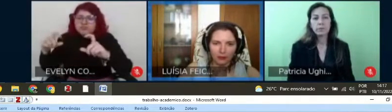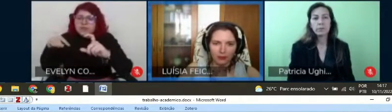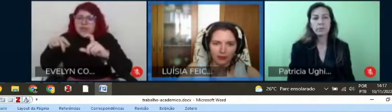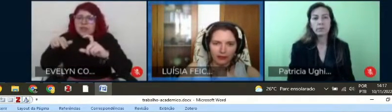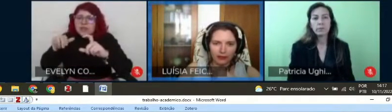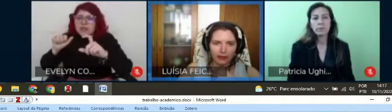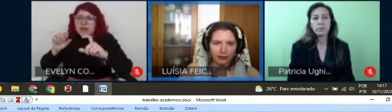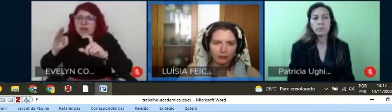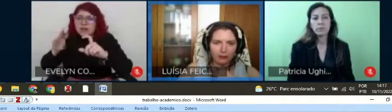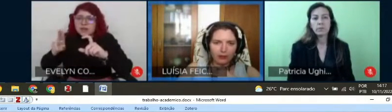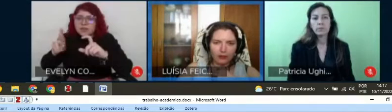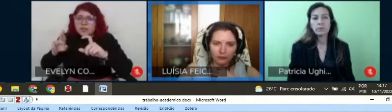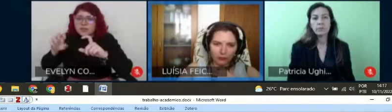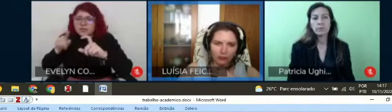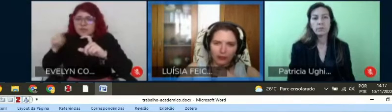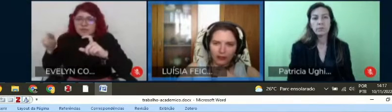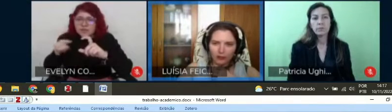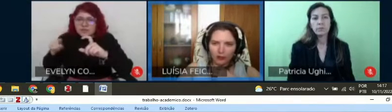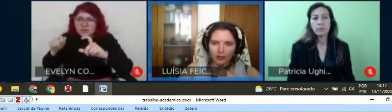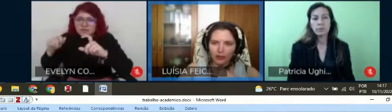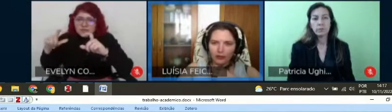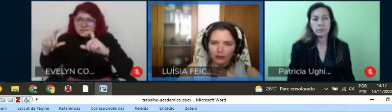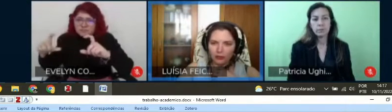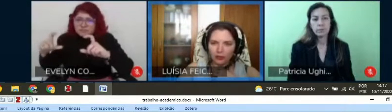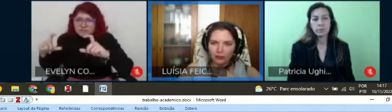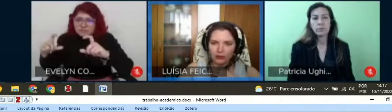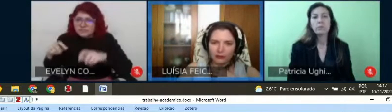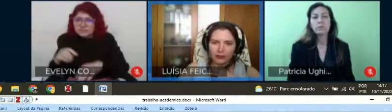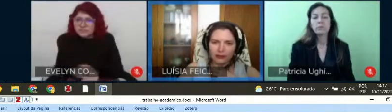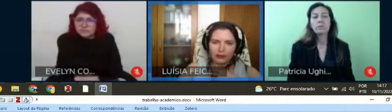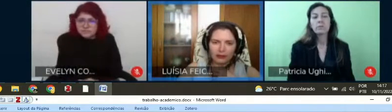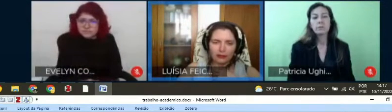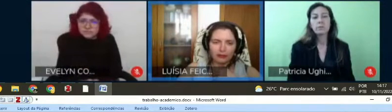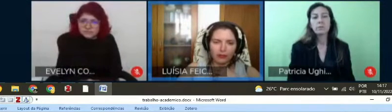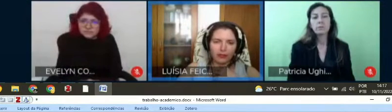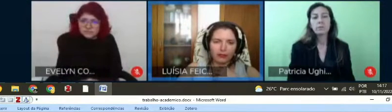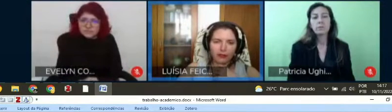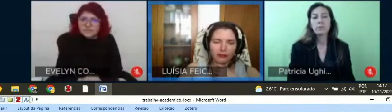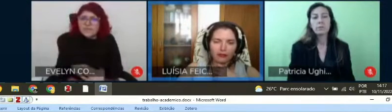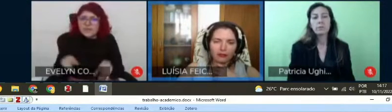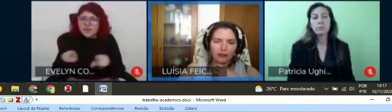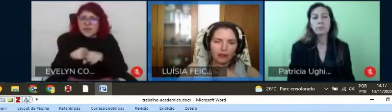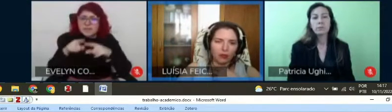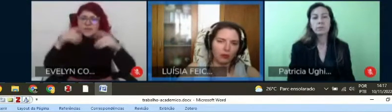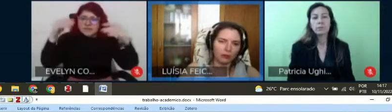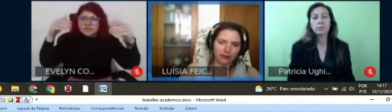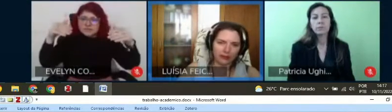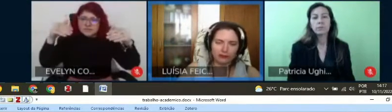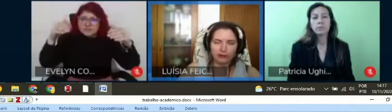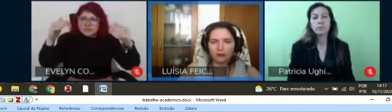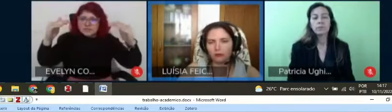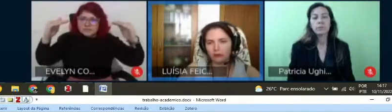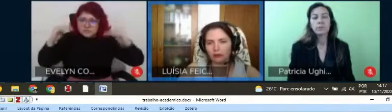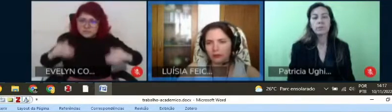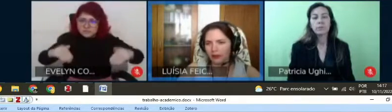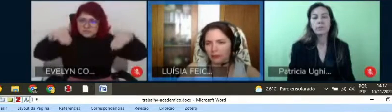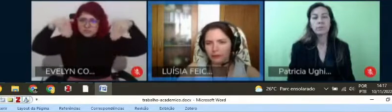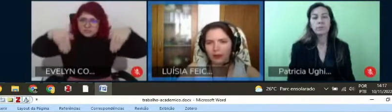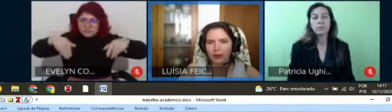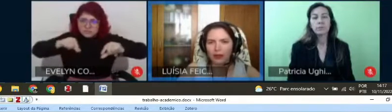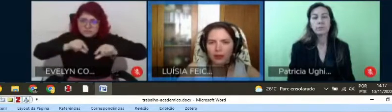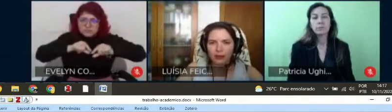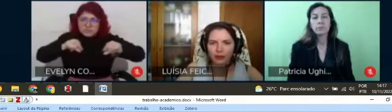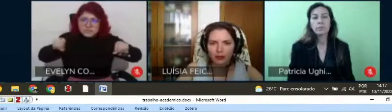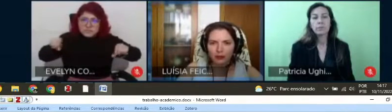aqui. Aprovada em Porto Alegre, ok? Daí eu só tenho que dizer a data que foi a defesa ou a apresentação do